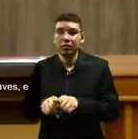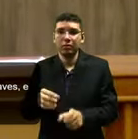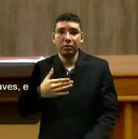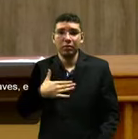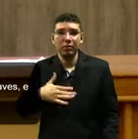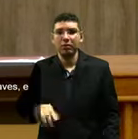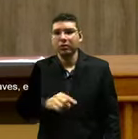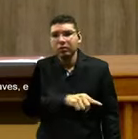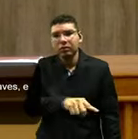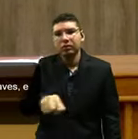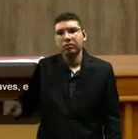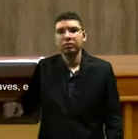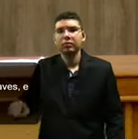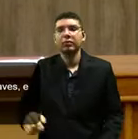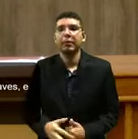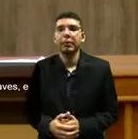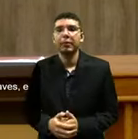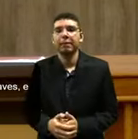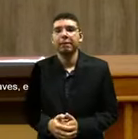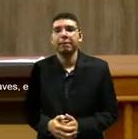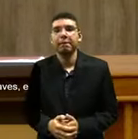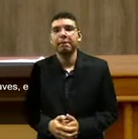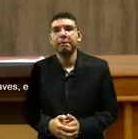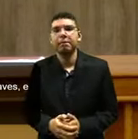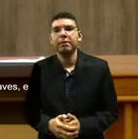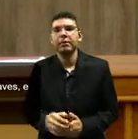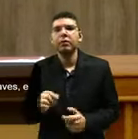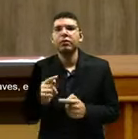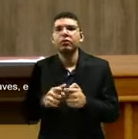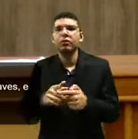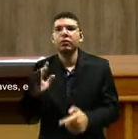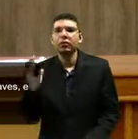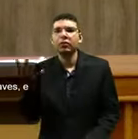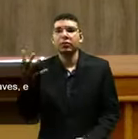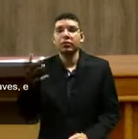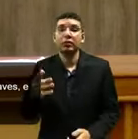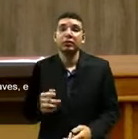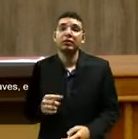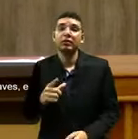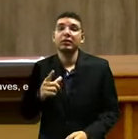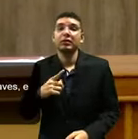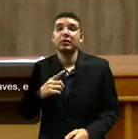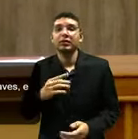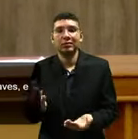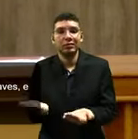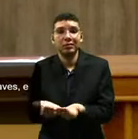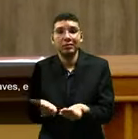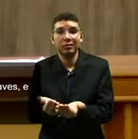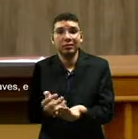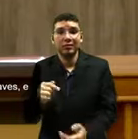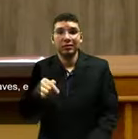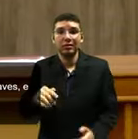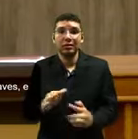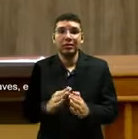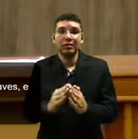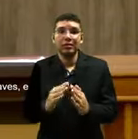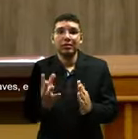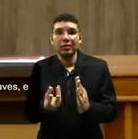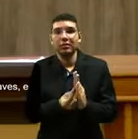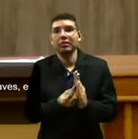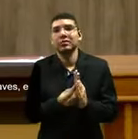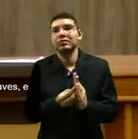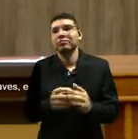vocês sab porque que isso acontece é porque tem muito crente que está na igreja mas é ouvinte ao pé do não